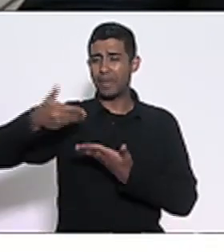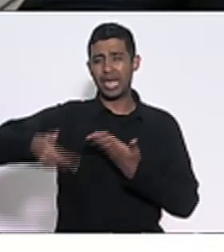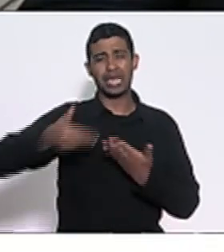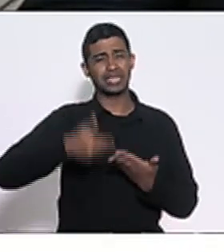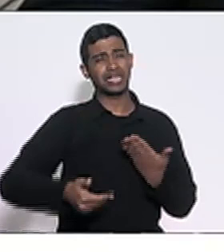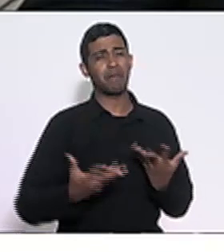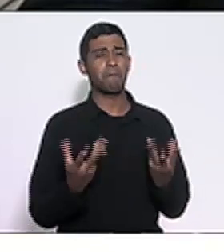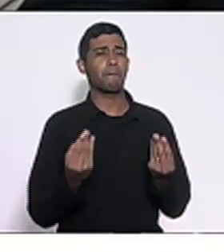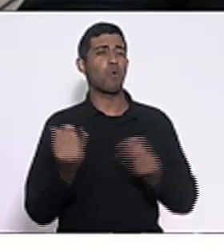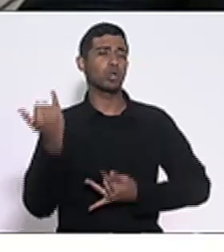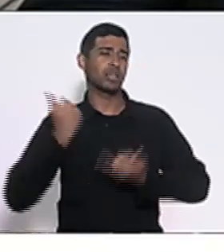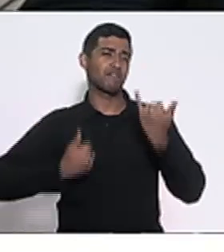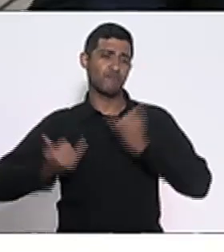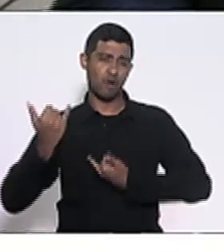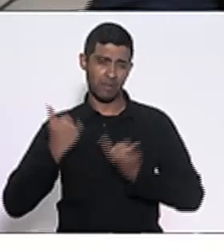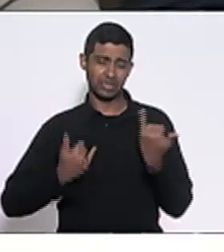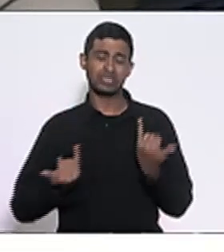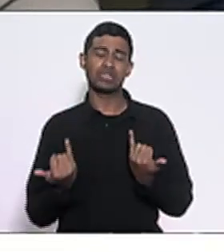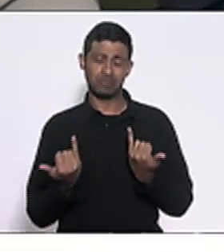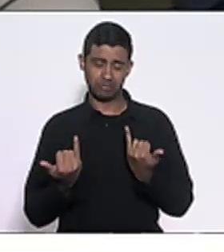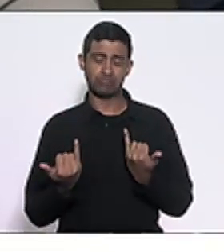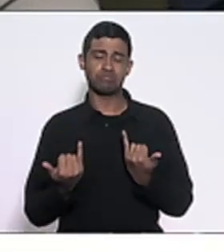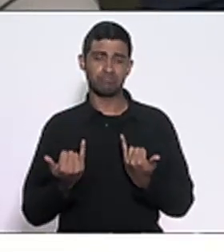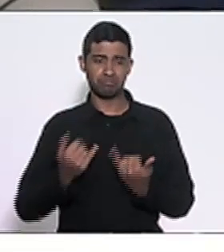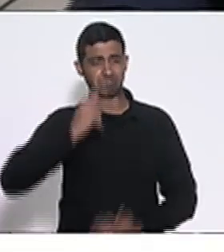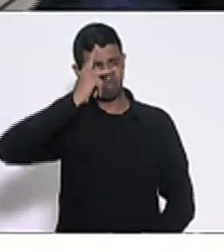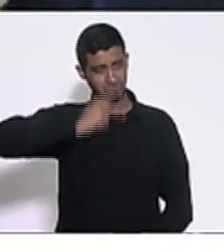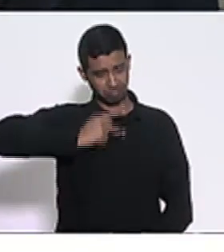informações de pessoal,